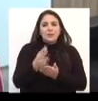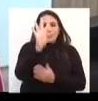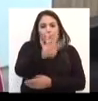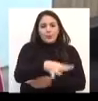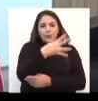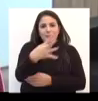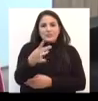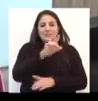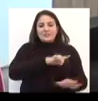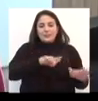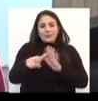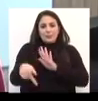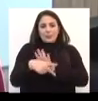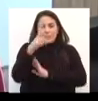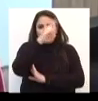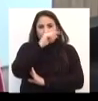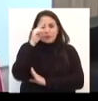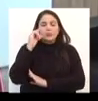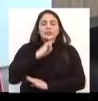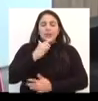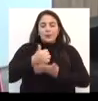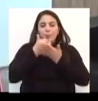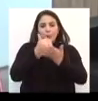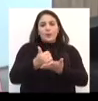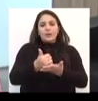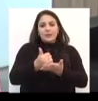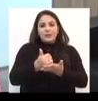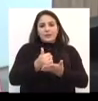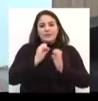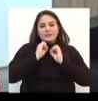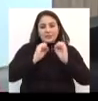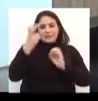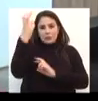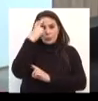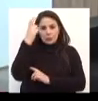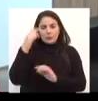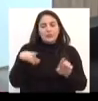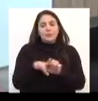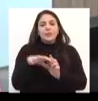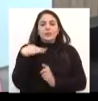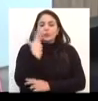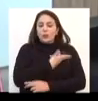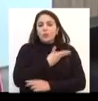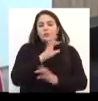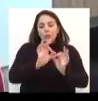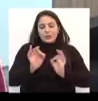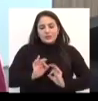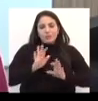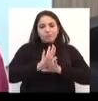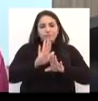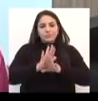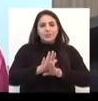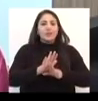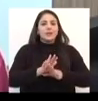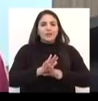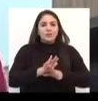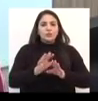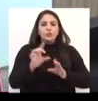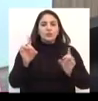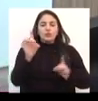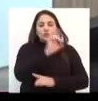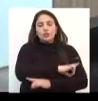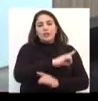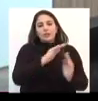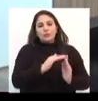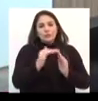na programação da Semana do Município. E nós temos o apoio da Secretaria de Cultura, né? E, então eu sou um desses organizadores do Dia do Vizinho e do